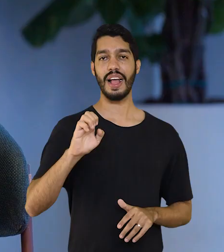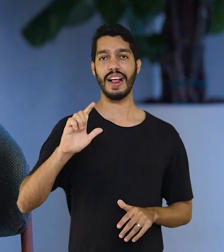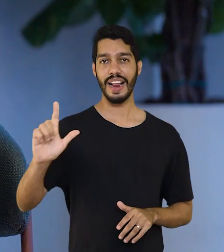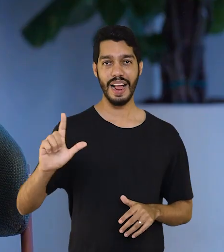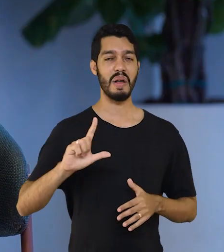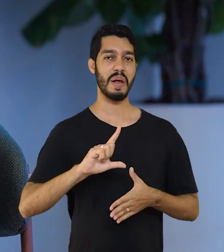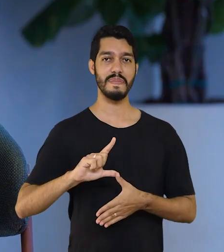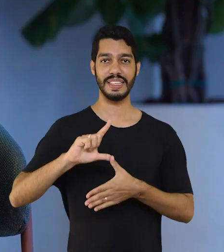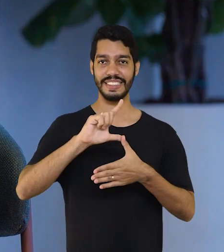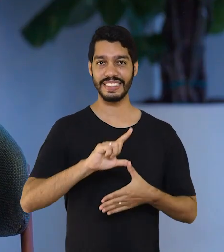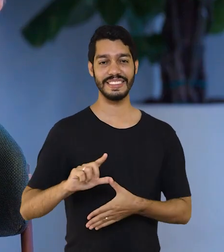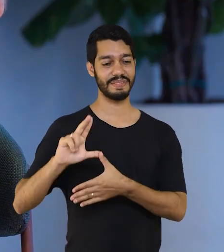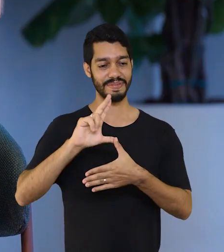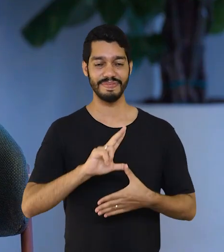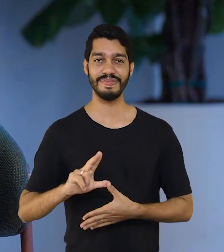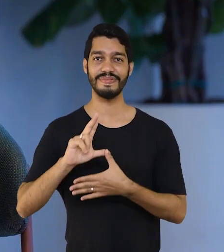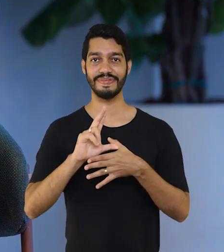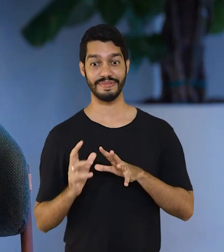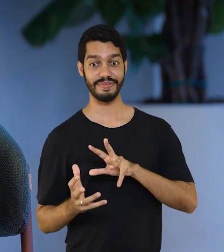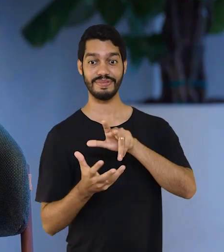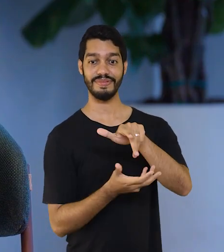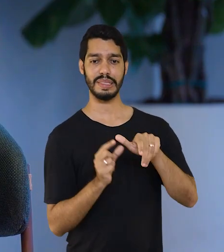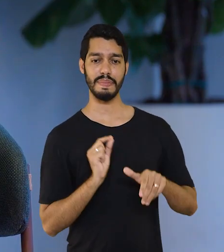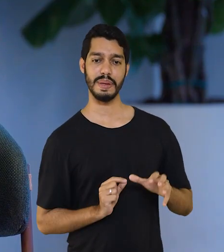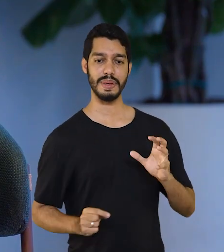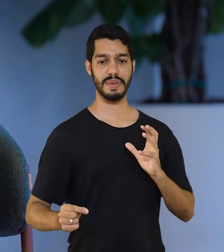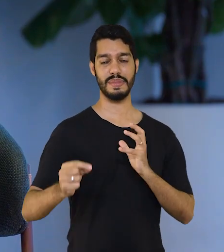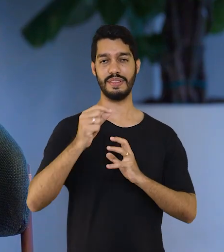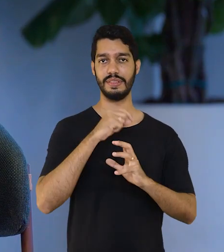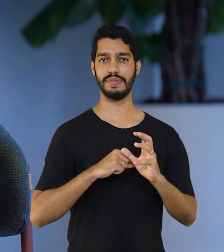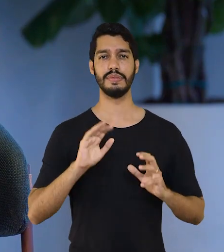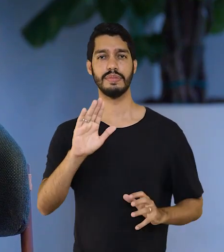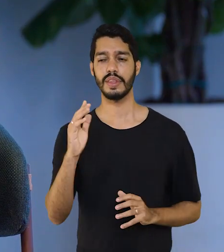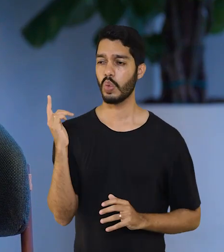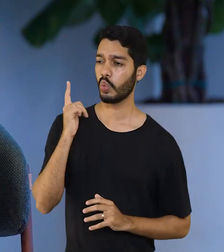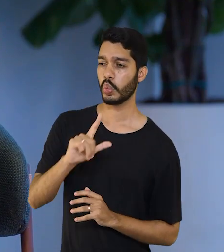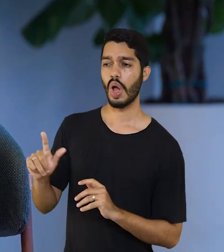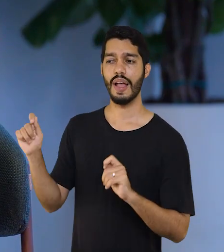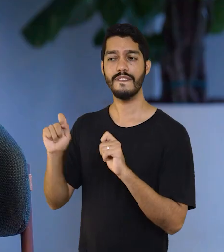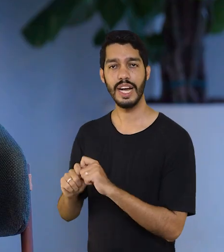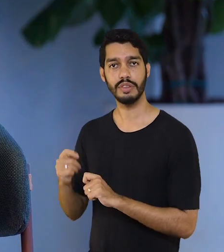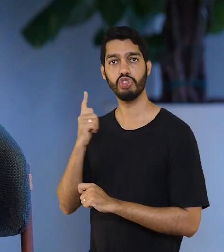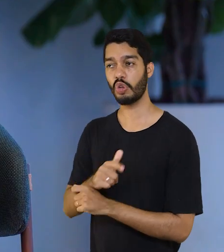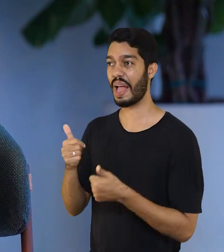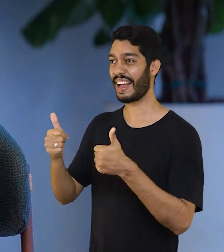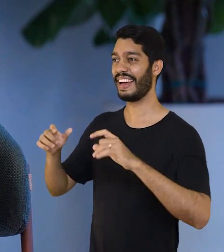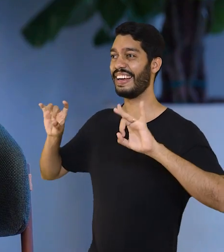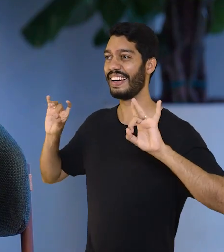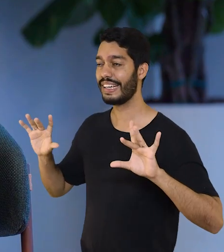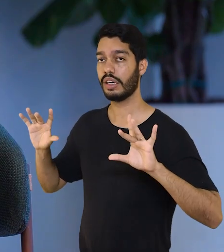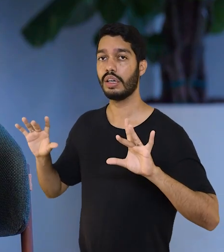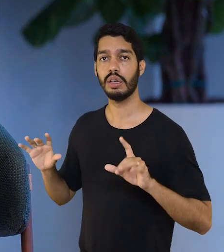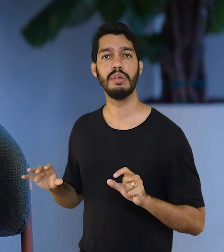L'Oréal, América Latina, o time global, e está nessa jornada de escalada, mas o que está fazendo a gente chegar lá, no final do dia